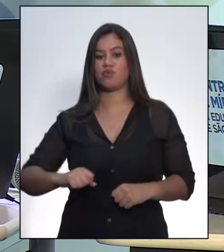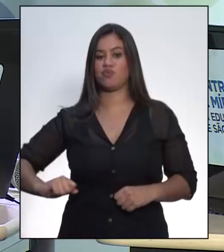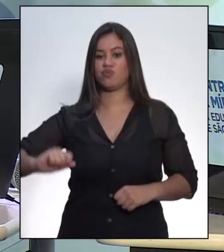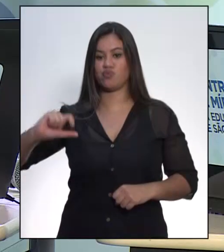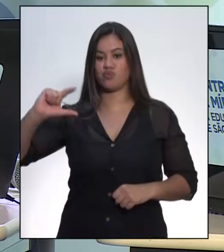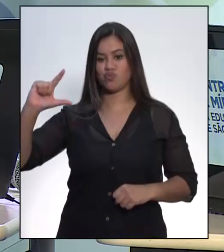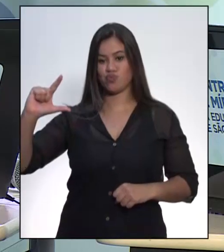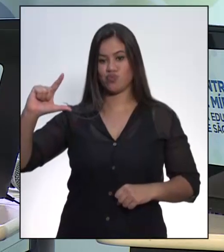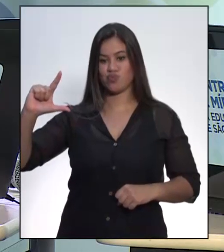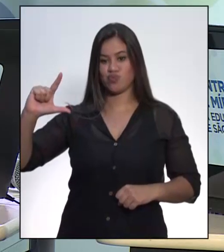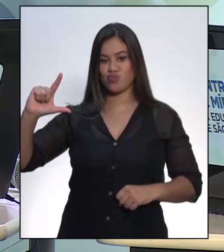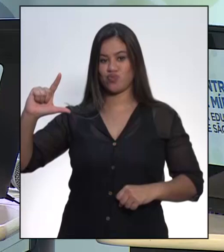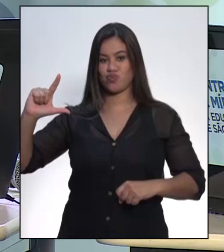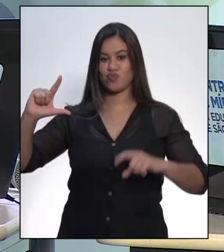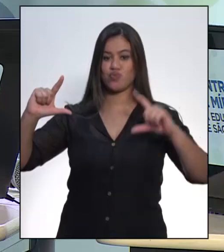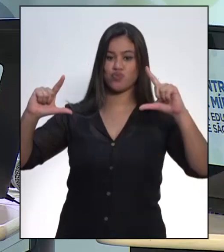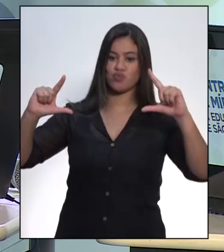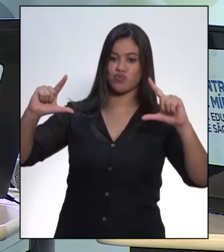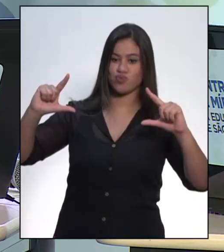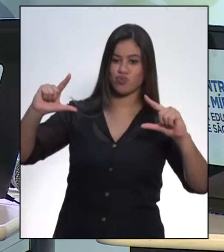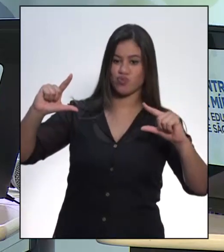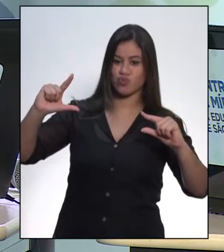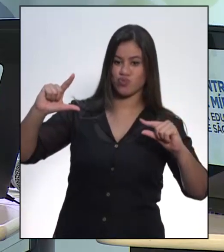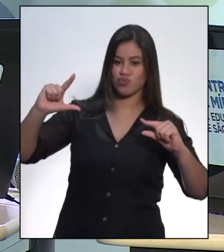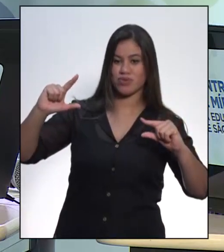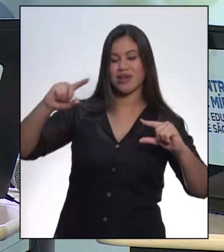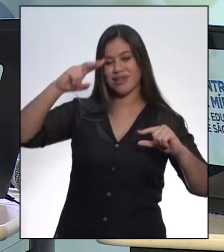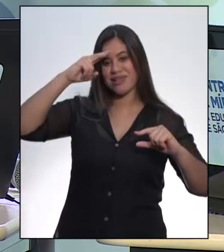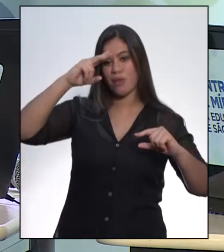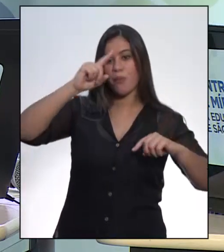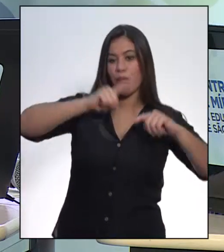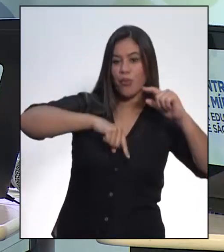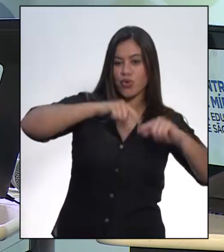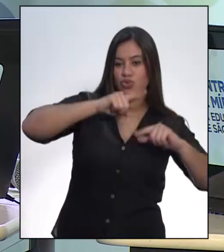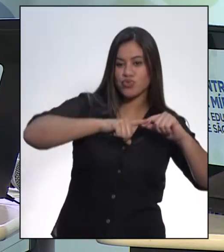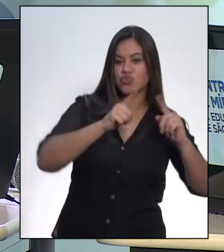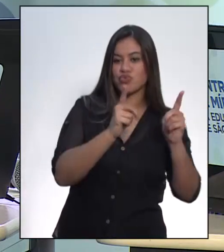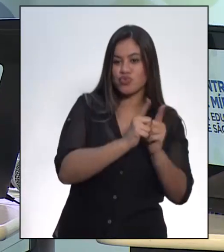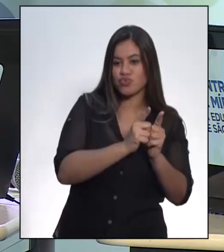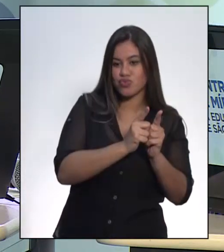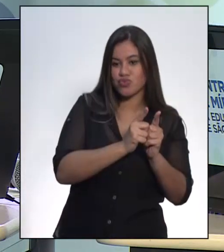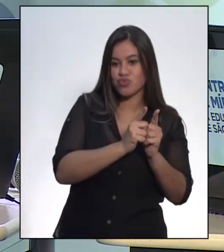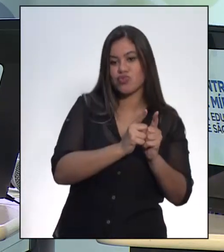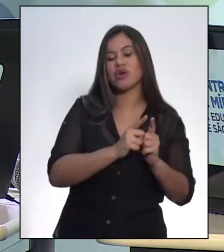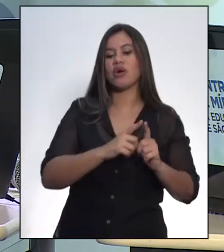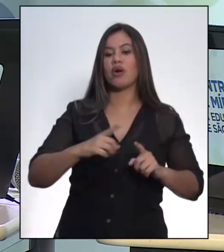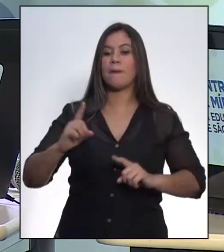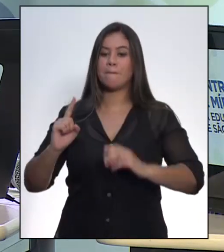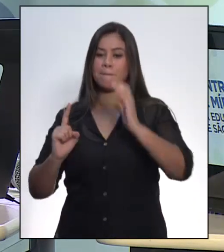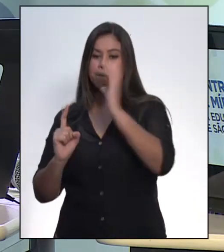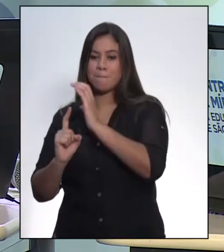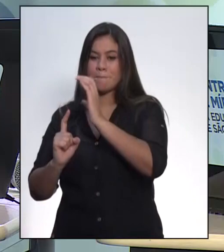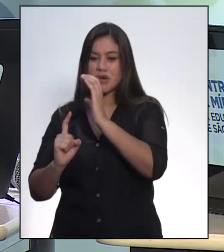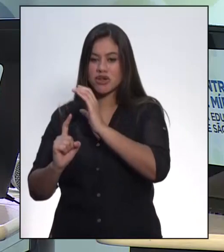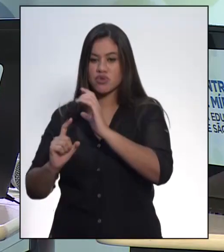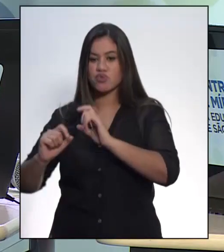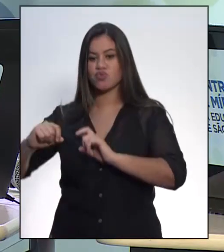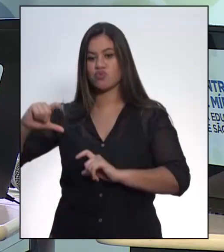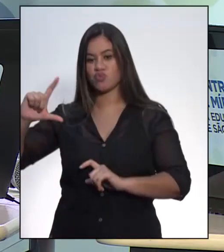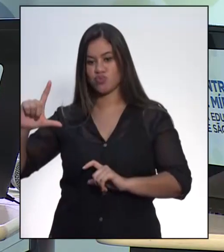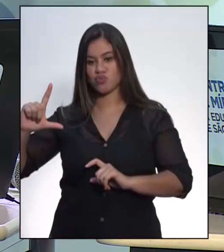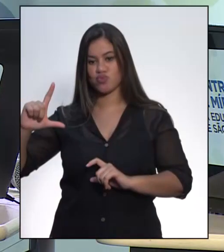pressão, eu vou jogar para o lado do produto, que é onde tem 1 mol. Se eu diminuo a minha pressão, eu jogo para o lado do